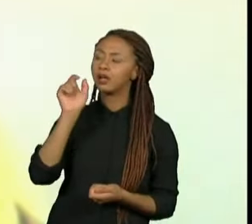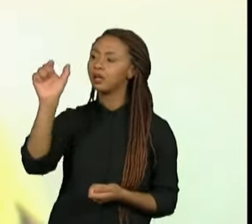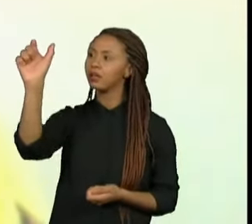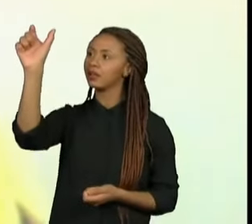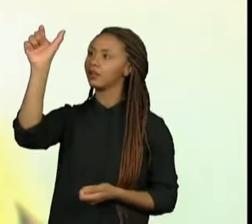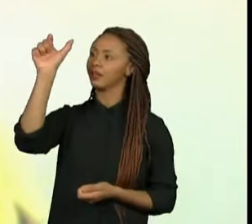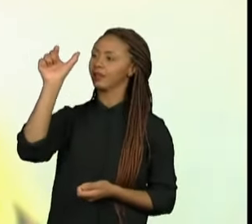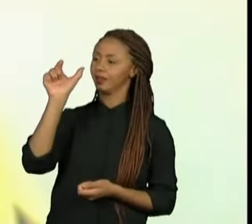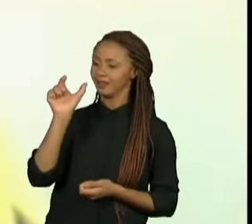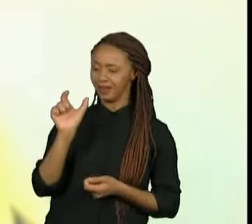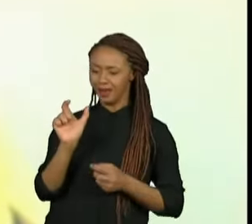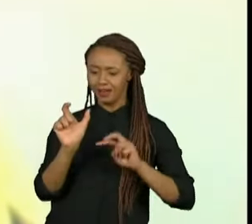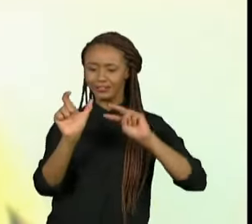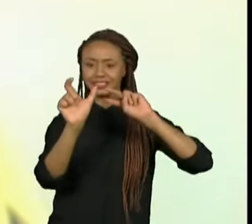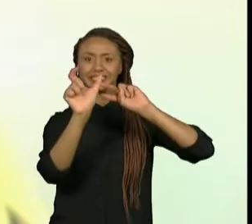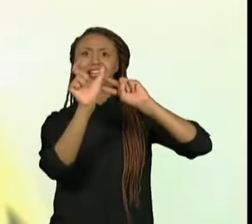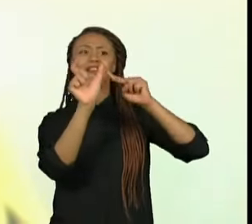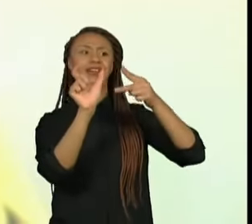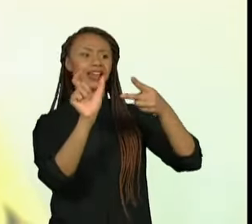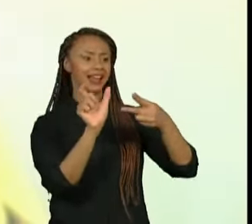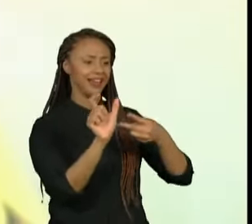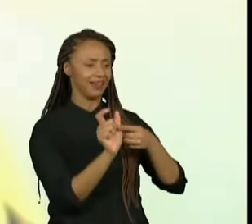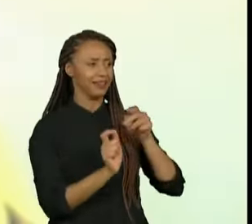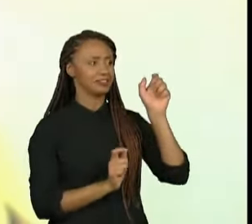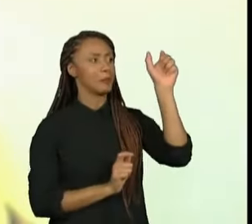pelo significado da palavra,